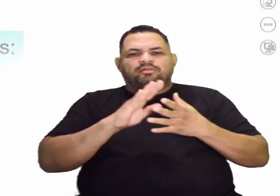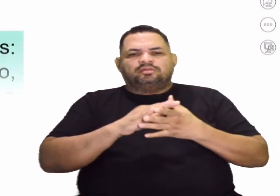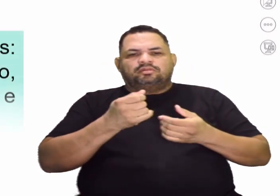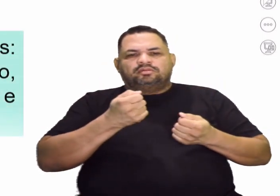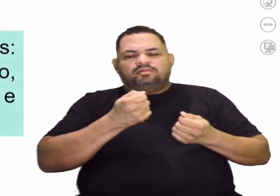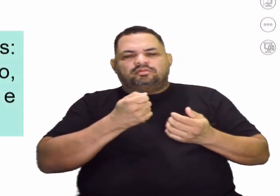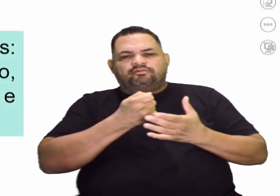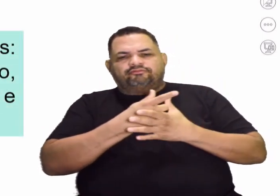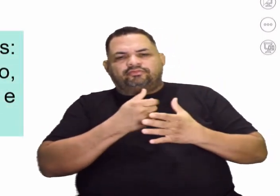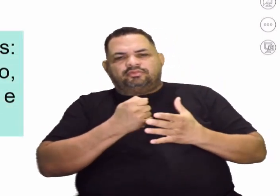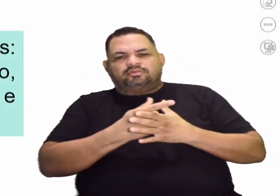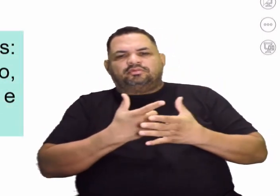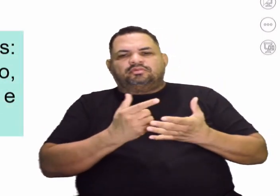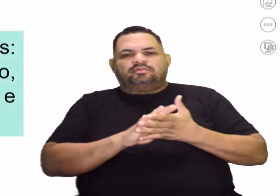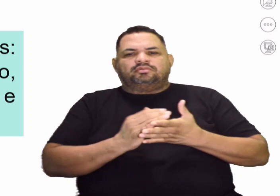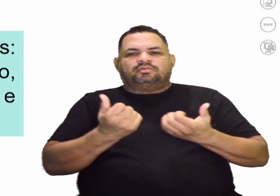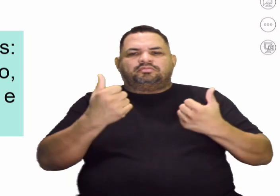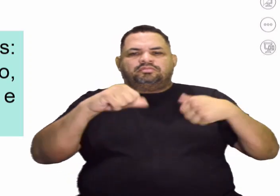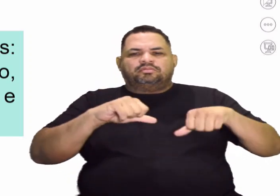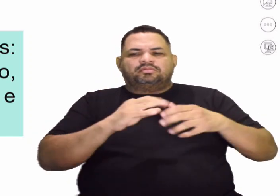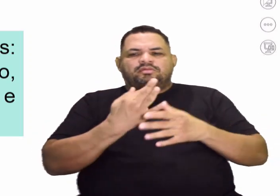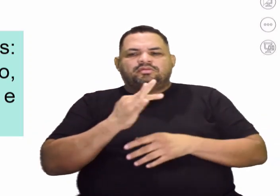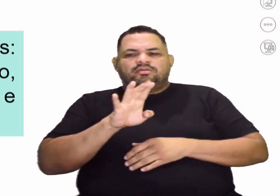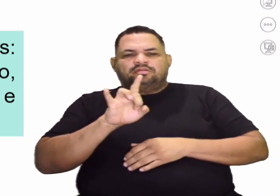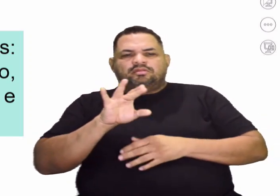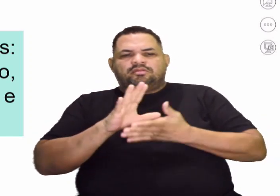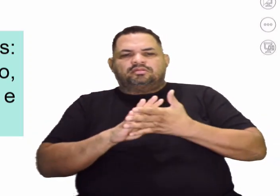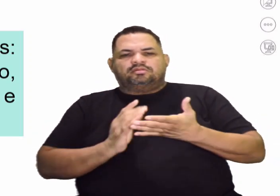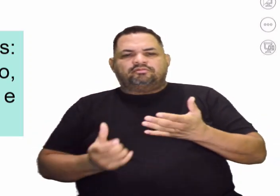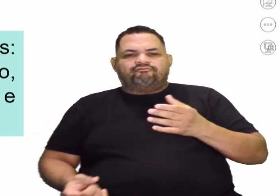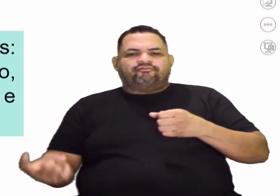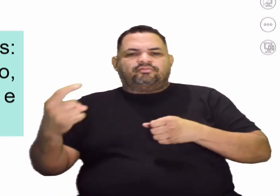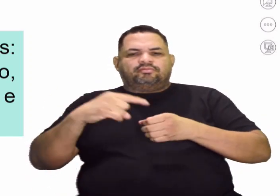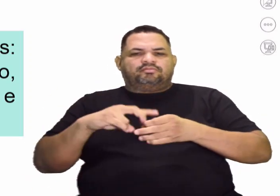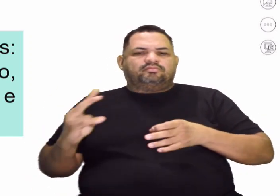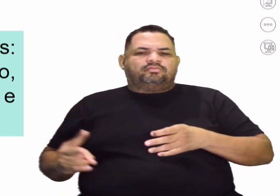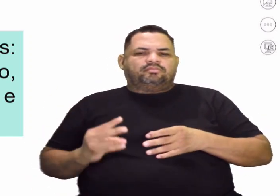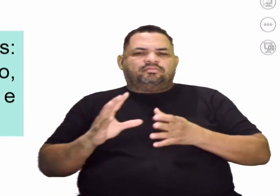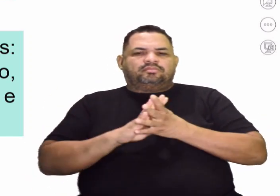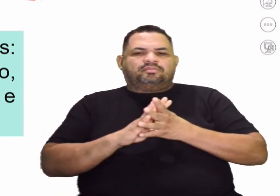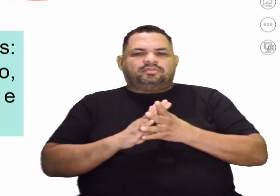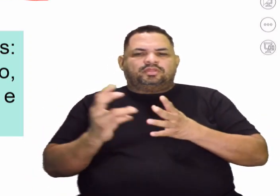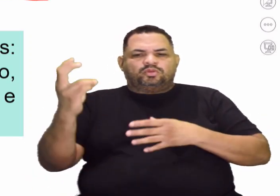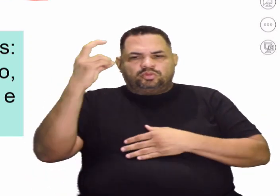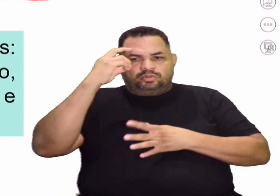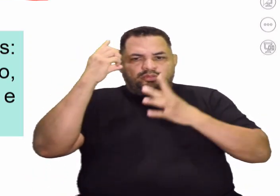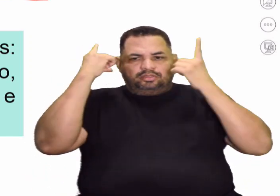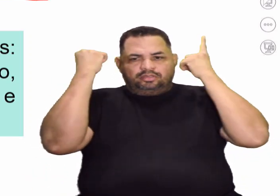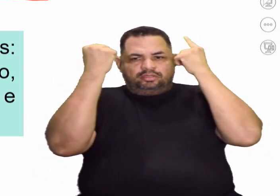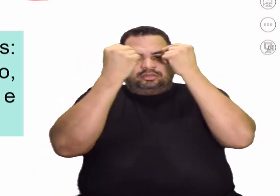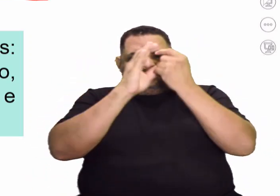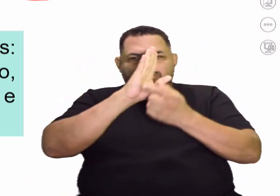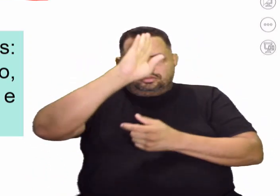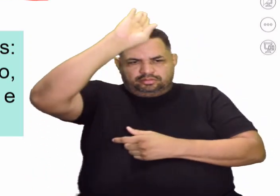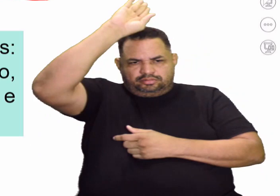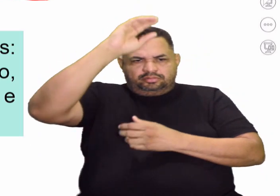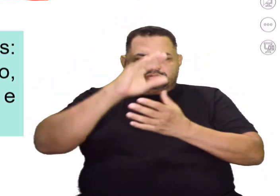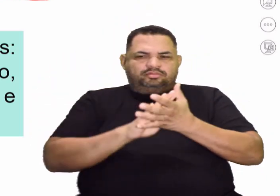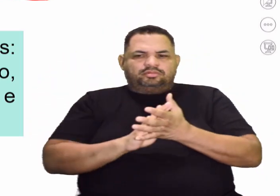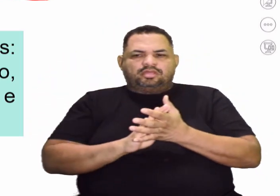feudalismo. Tem mais. Retomada dos valores da cultura greco-romana,